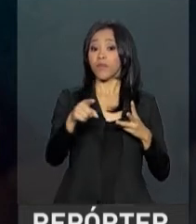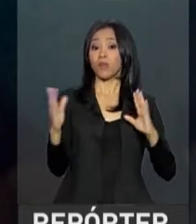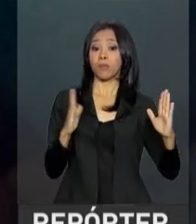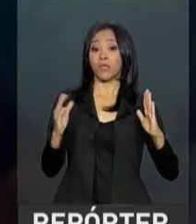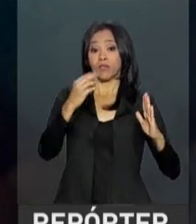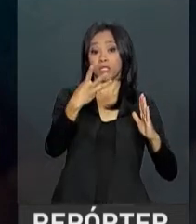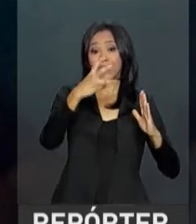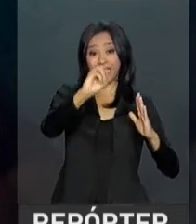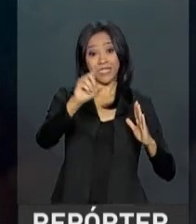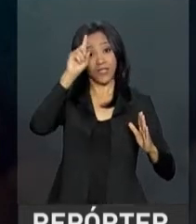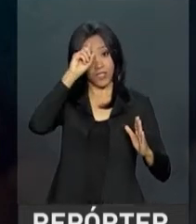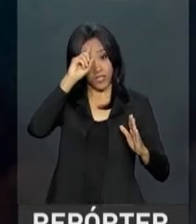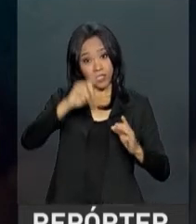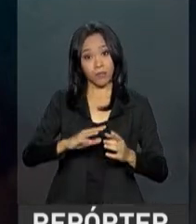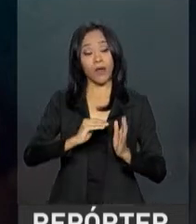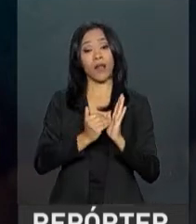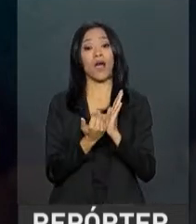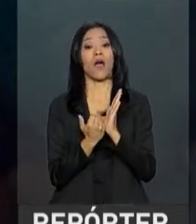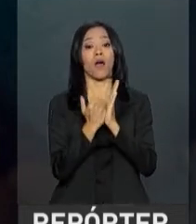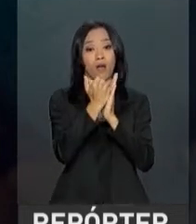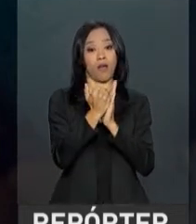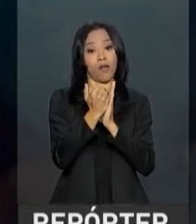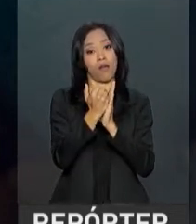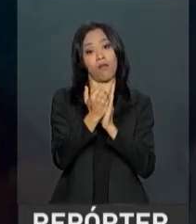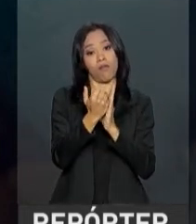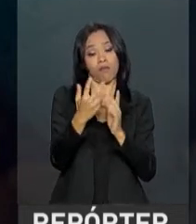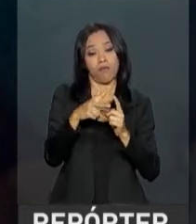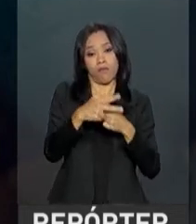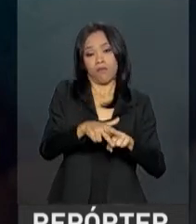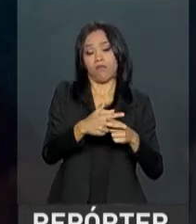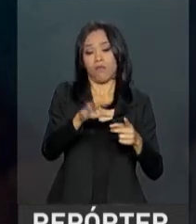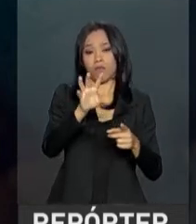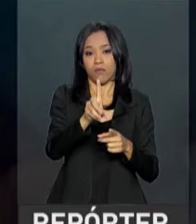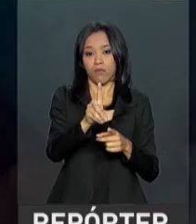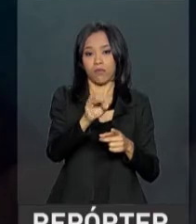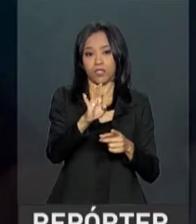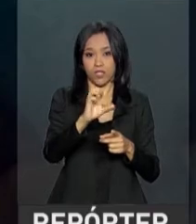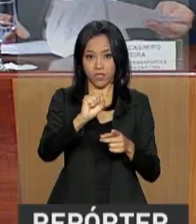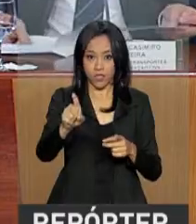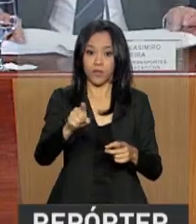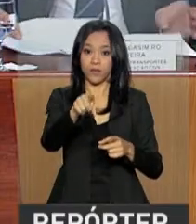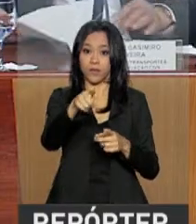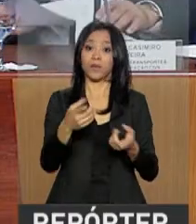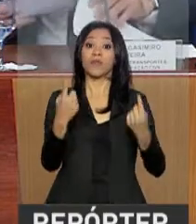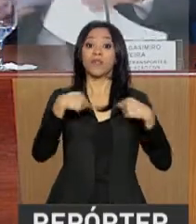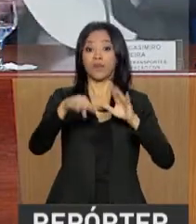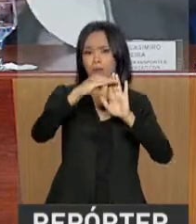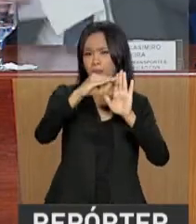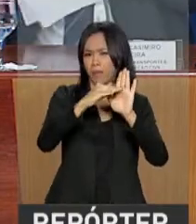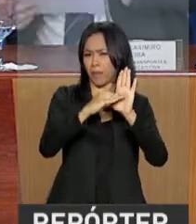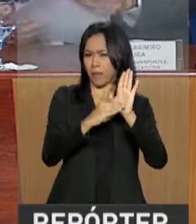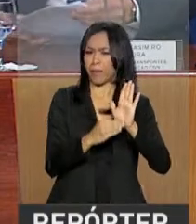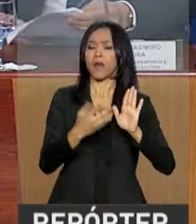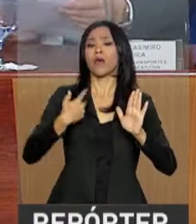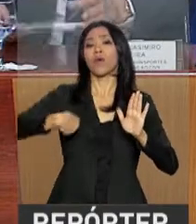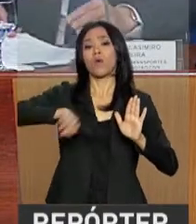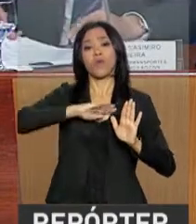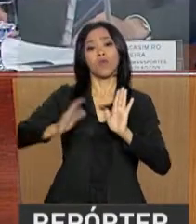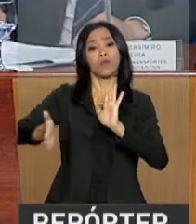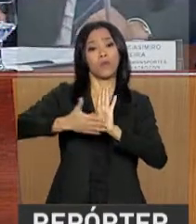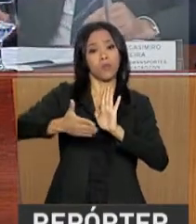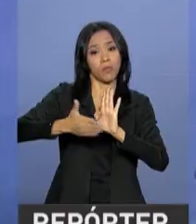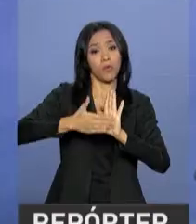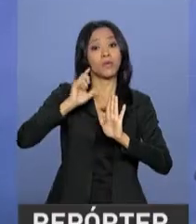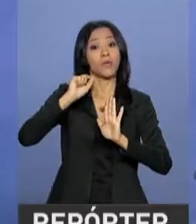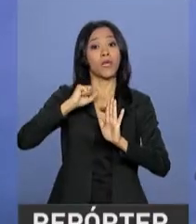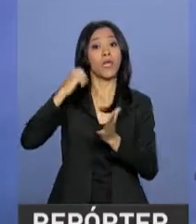dias para reajustes do preço do óleo diesel, isentar os caminhões vazios de pedágio. Além disso, o governo também propôs facilitar